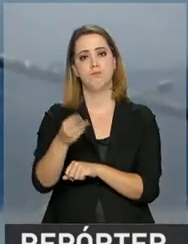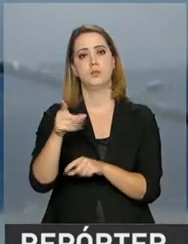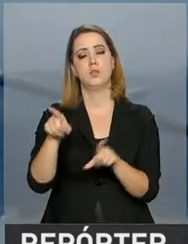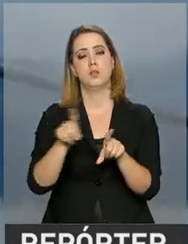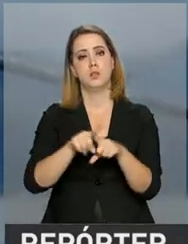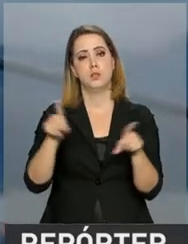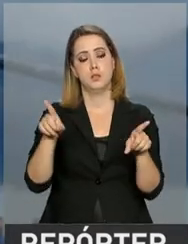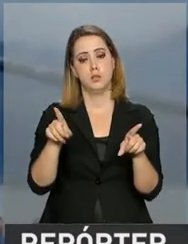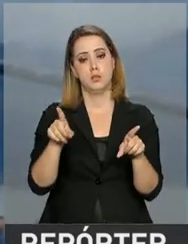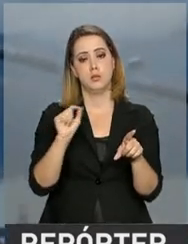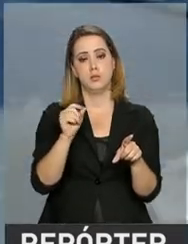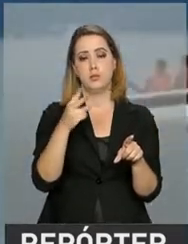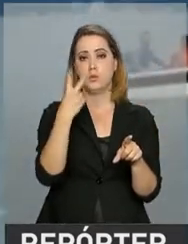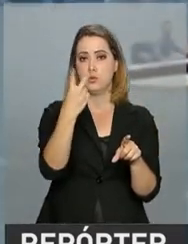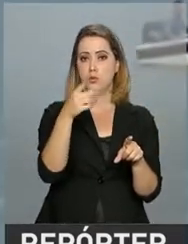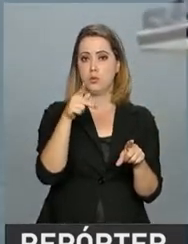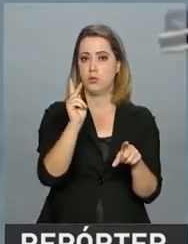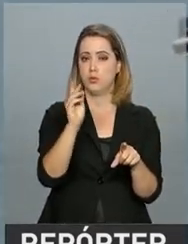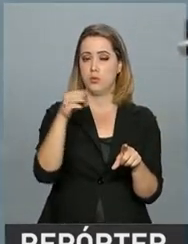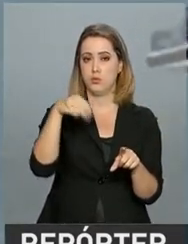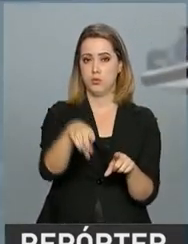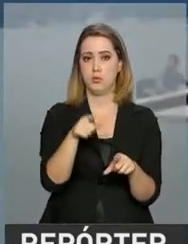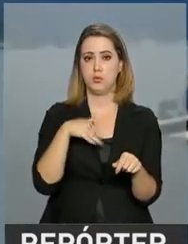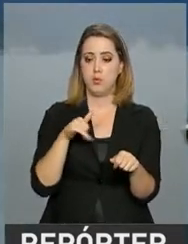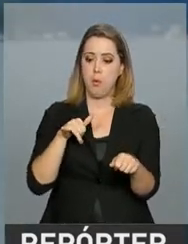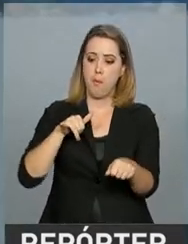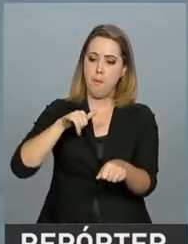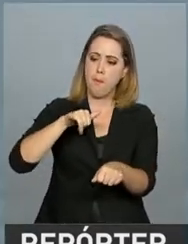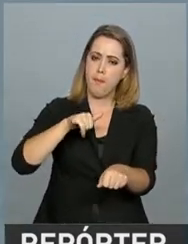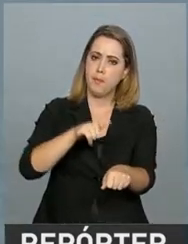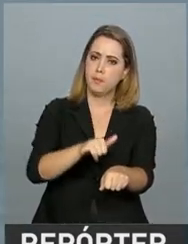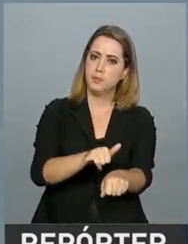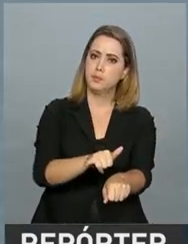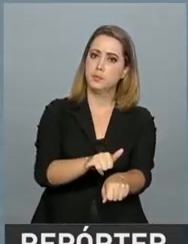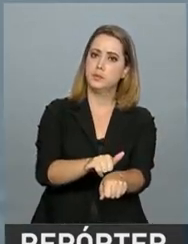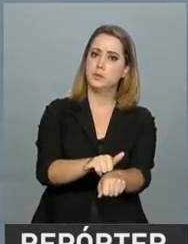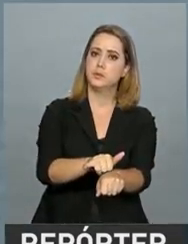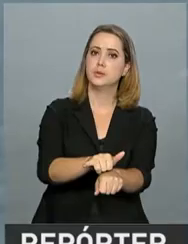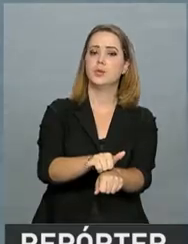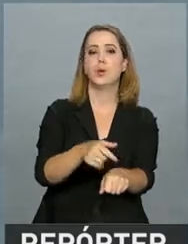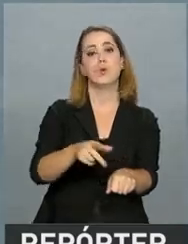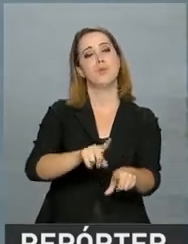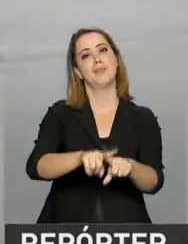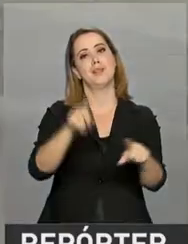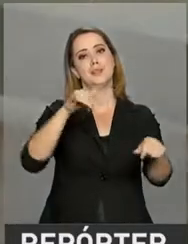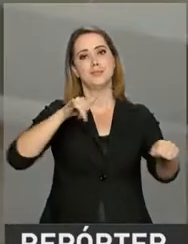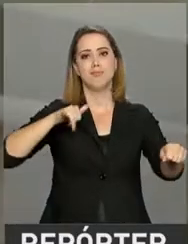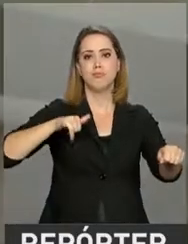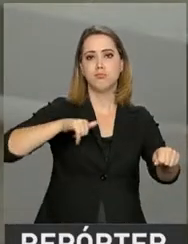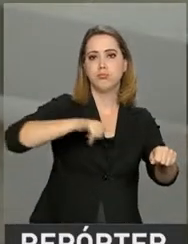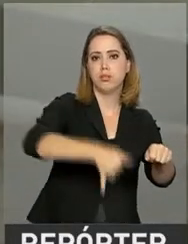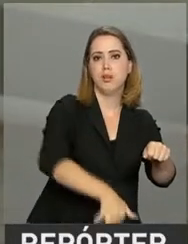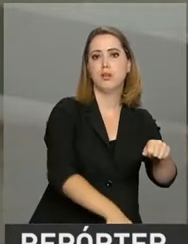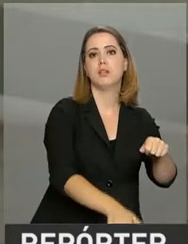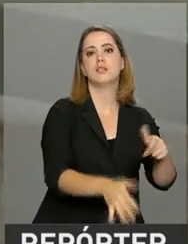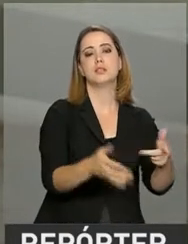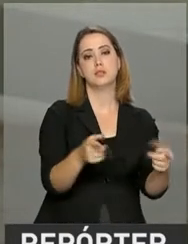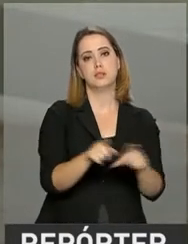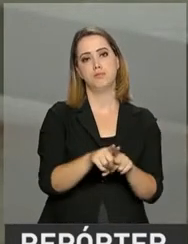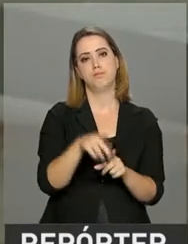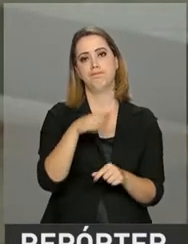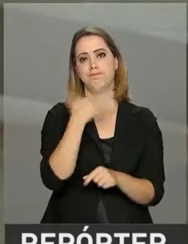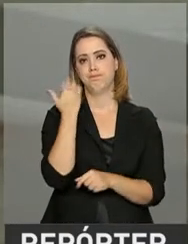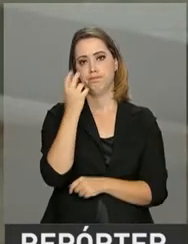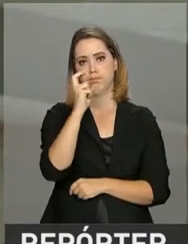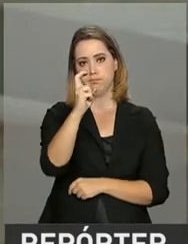ea cerca de dois quilômetros da cabeceira do aeroporto de paraty a aeronave caiu no mar matando cinco